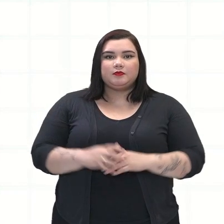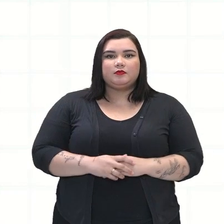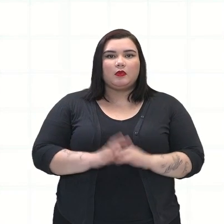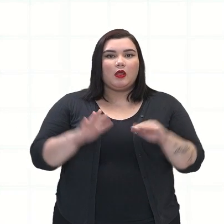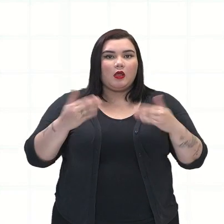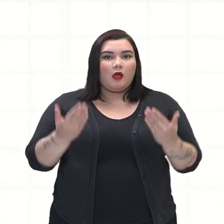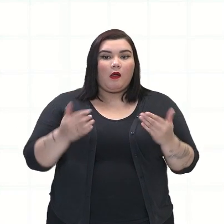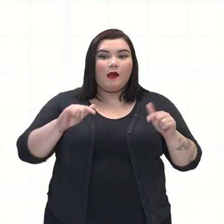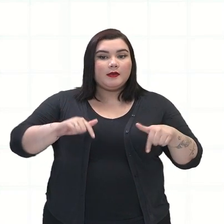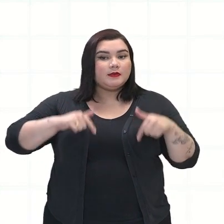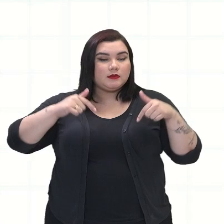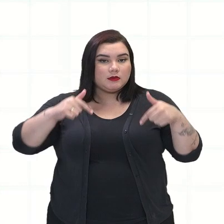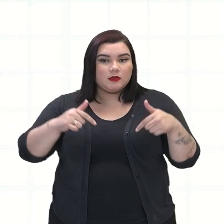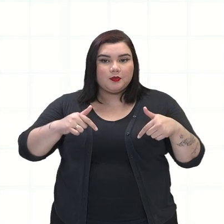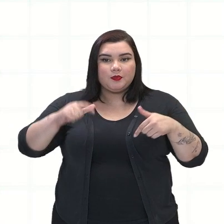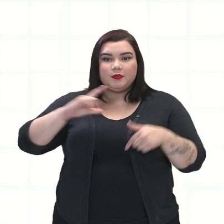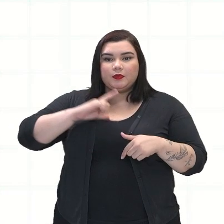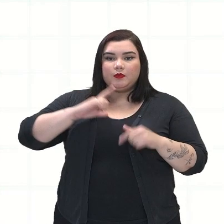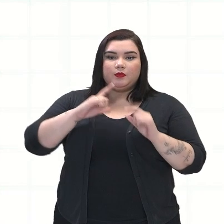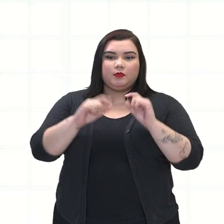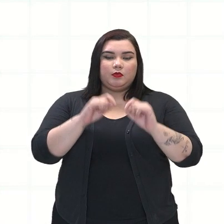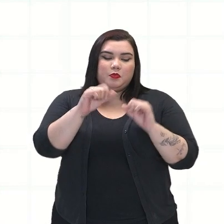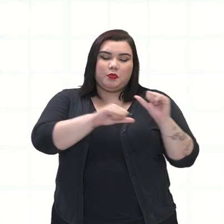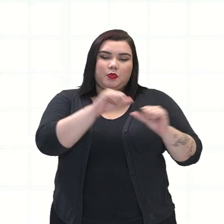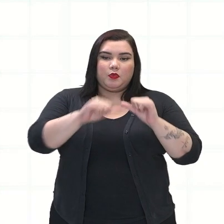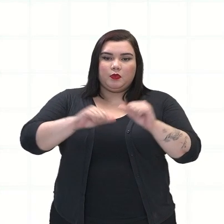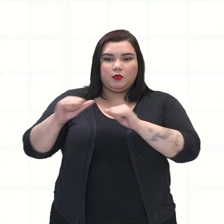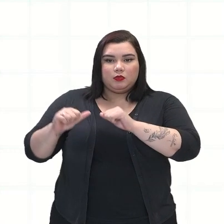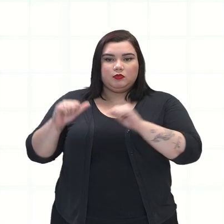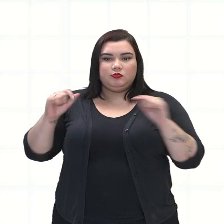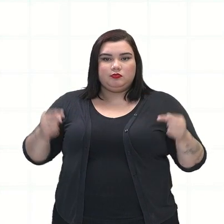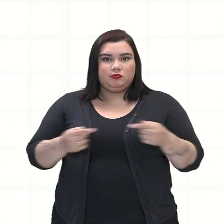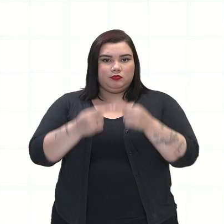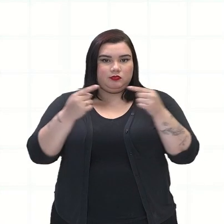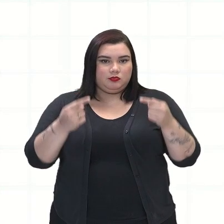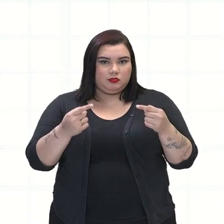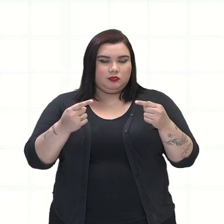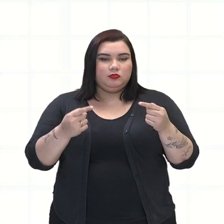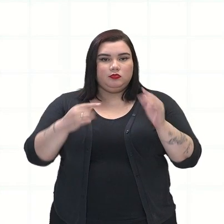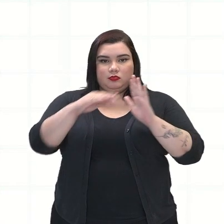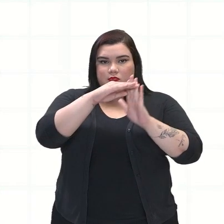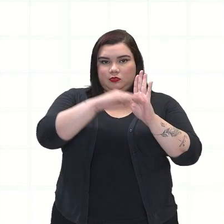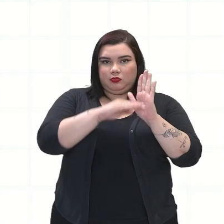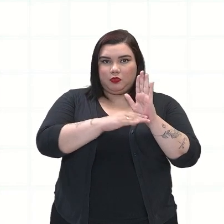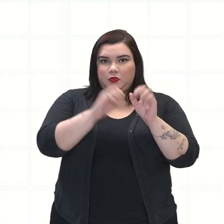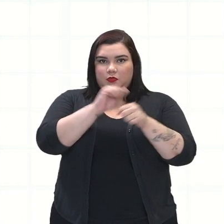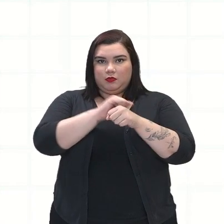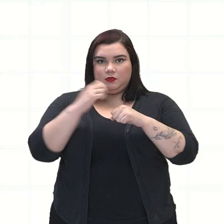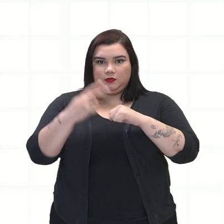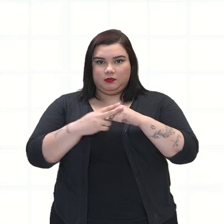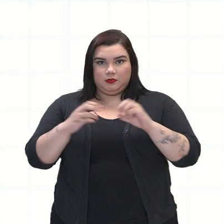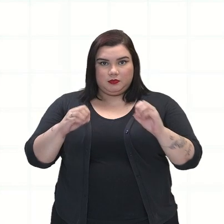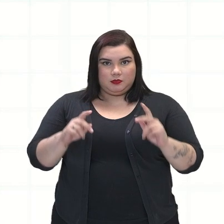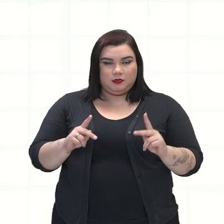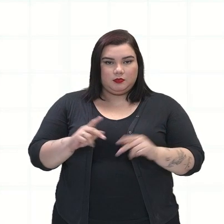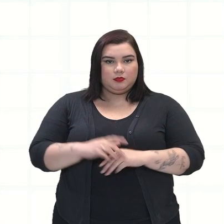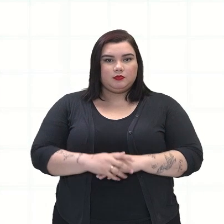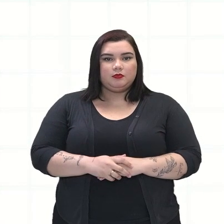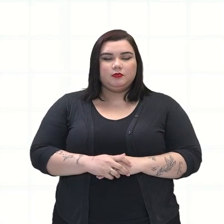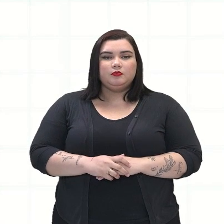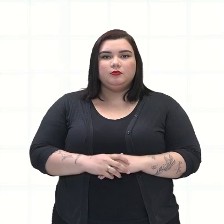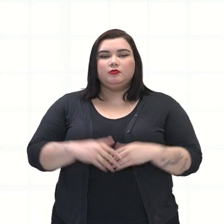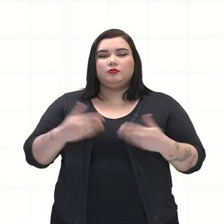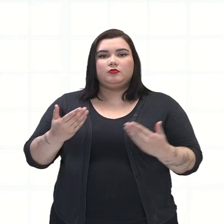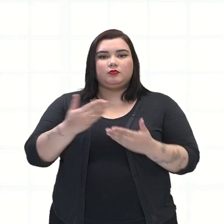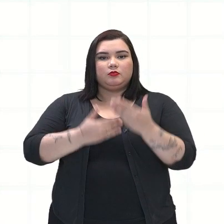atividades, ela vai mudando de acordo com o advérbio, ok? Então, ainda